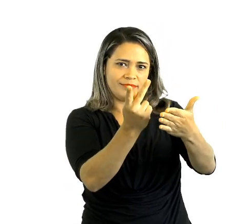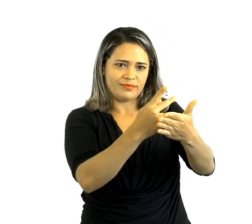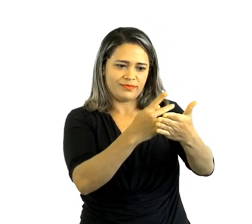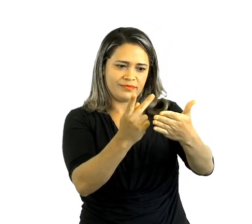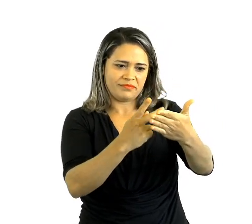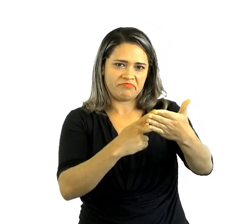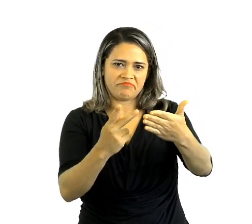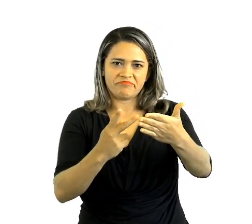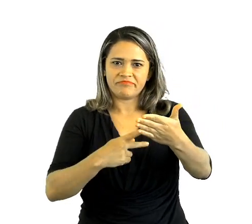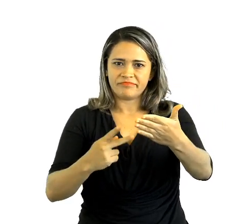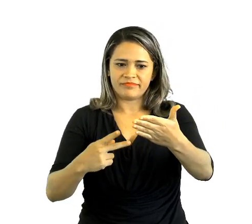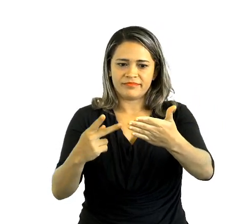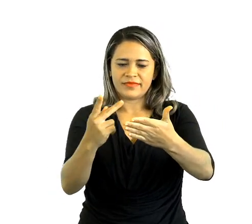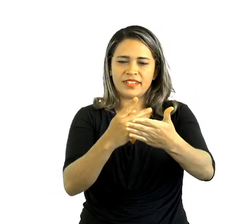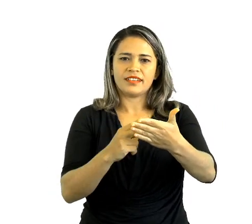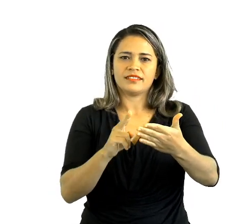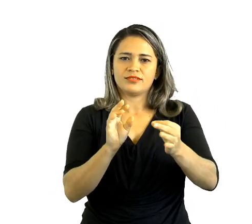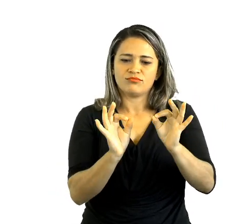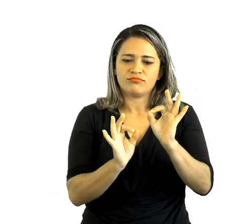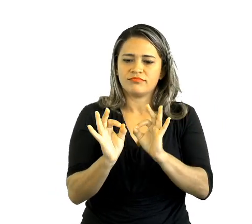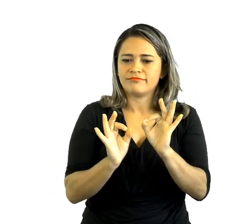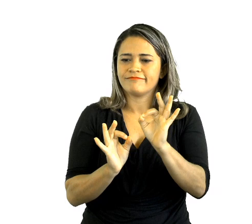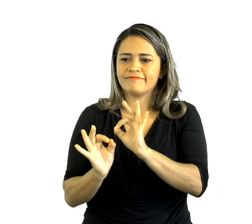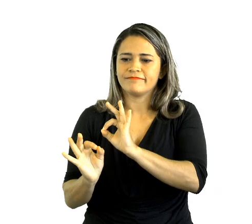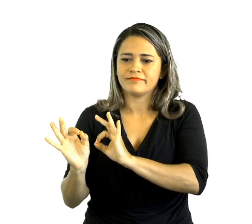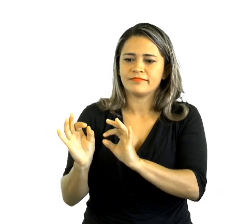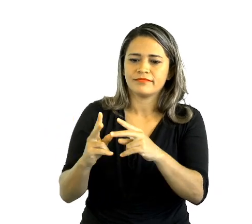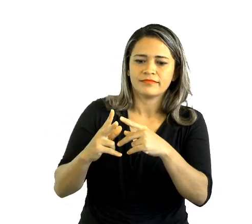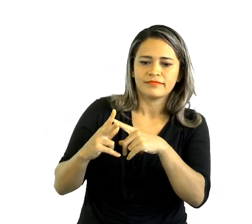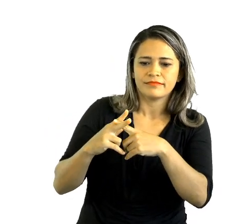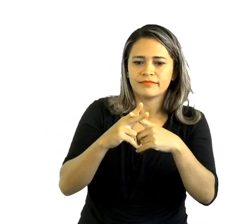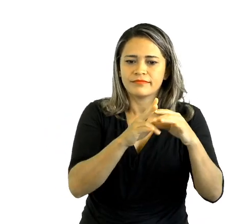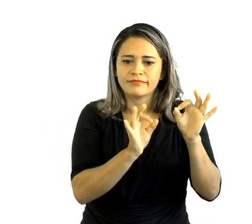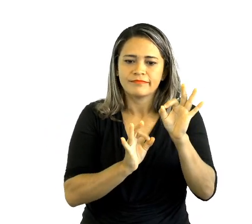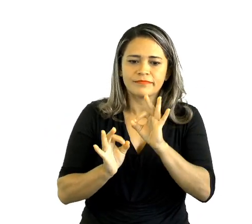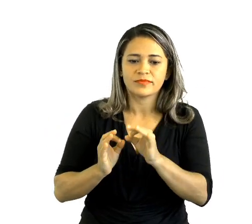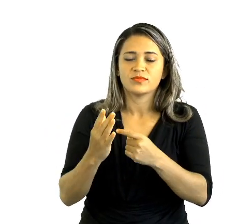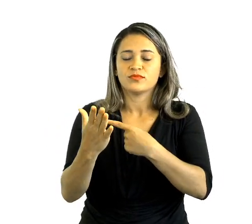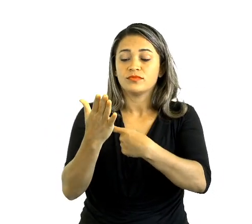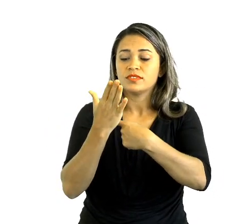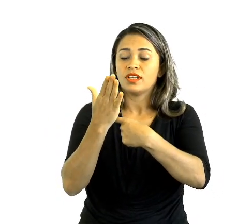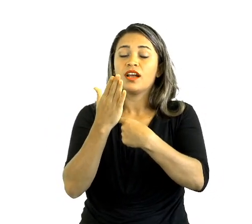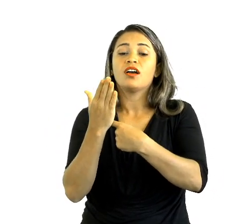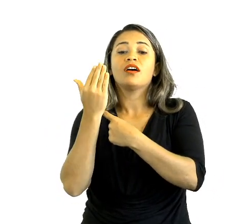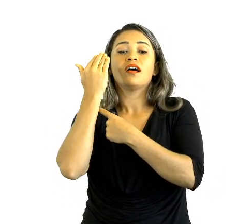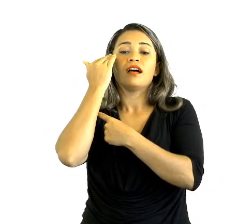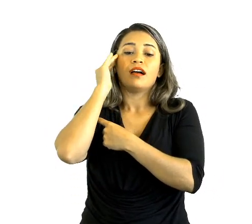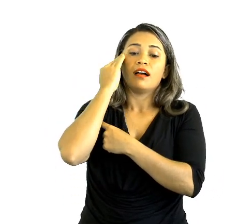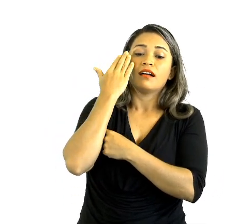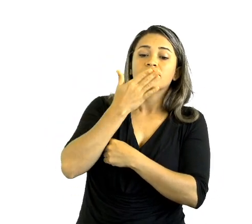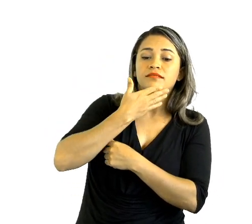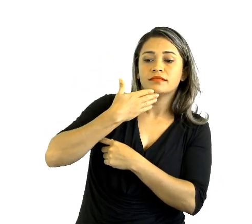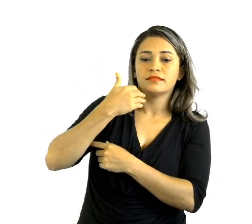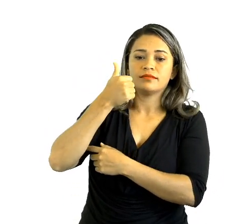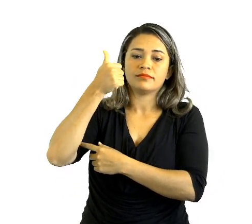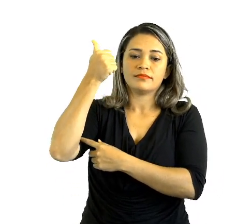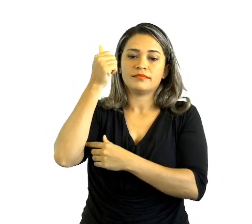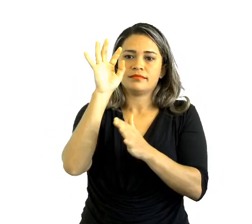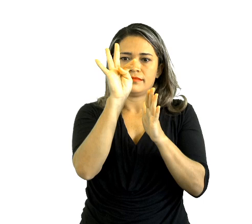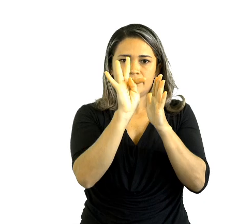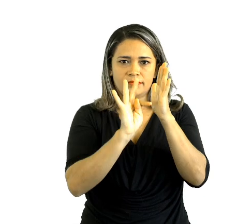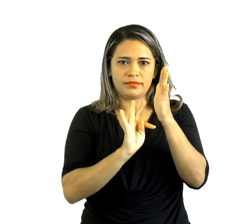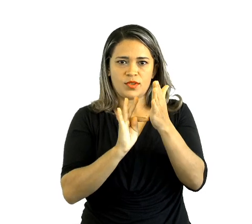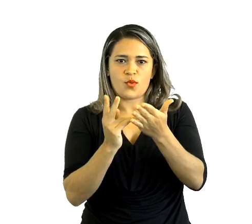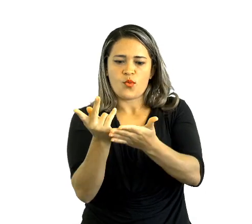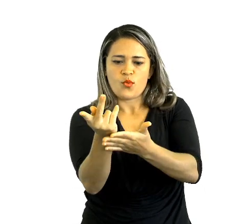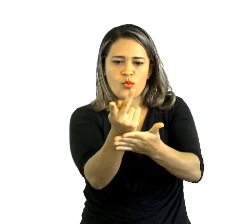é formada pela organização das palavras, que nos ajuda a compreender melhor o texto. O desenho